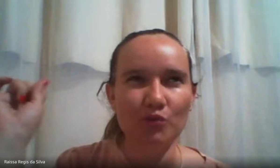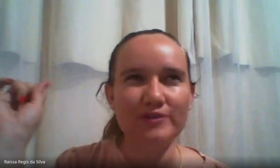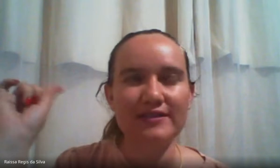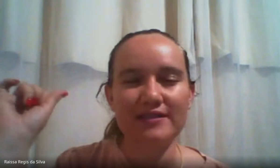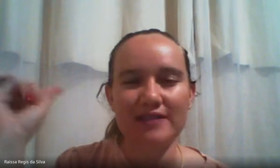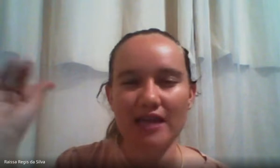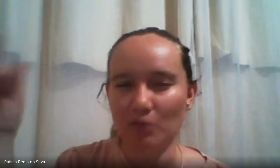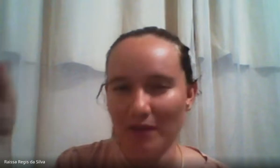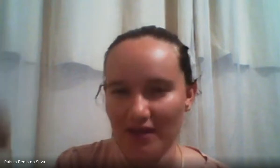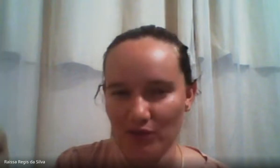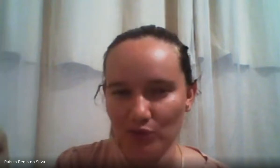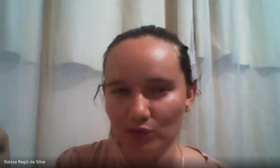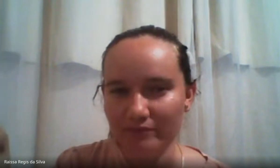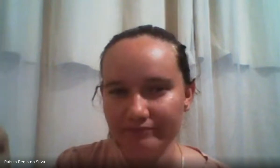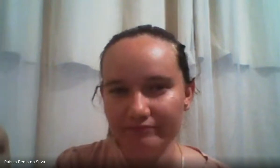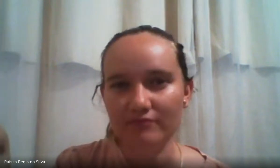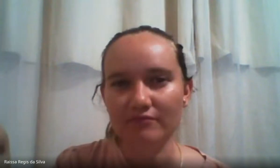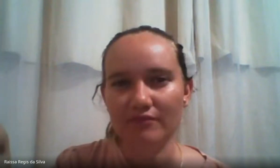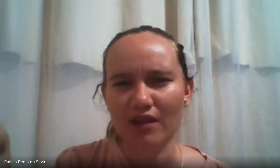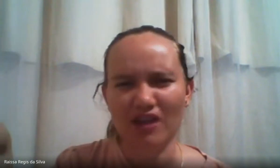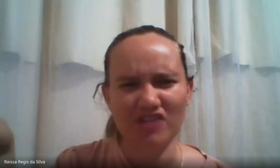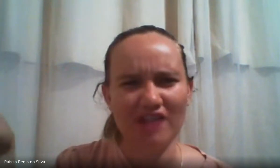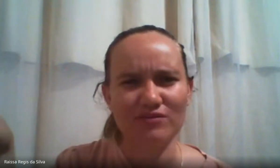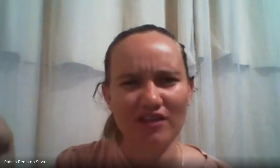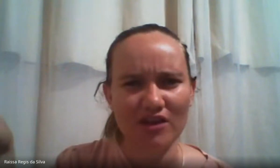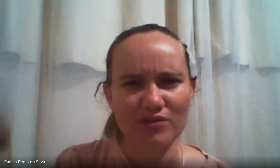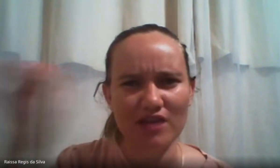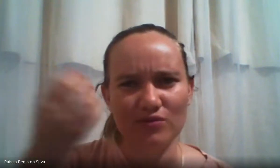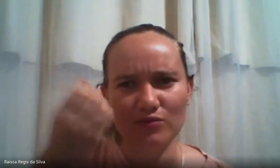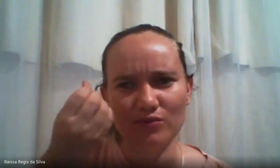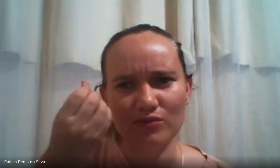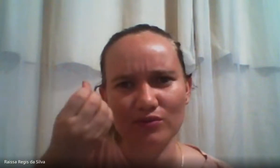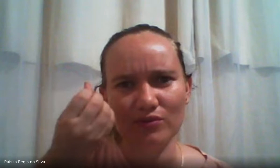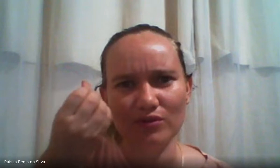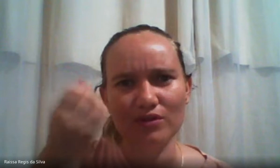no sexto período, acho que é isso, né, Diego? Sexto?